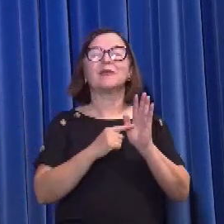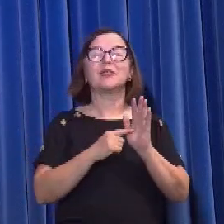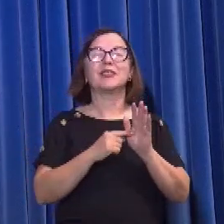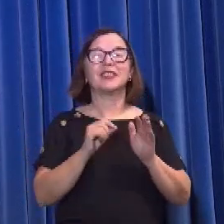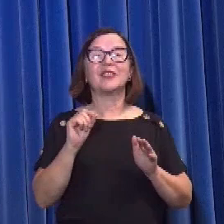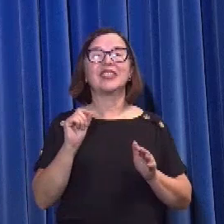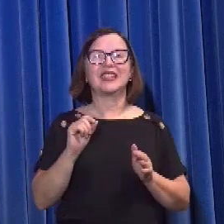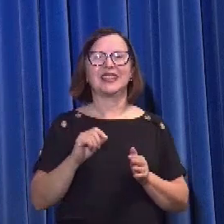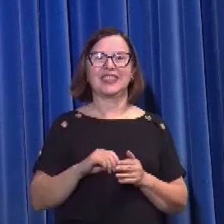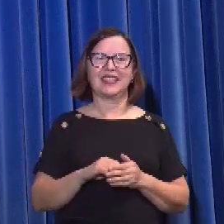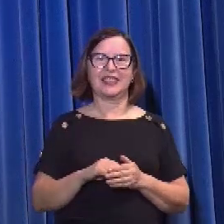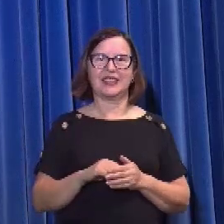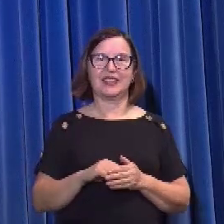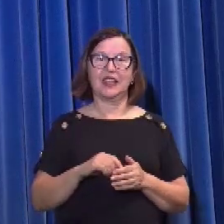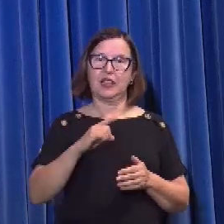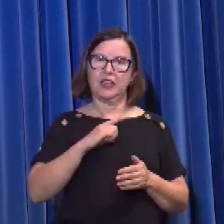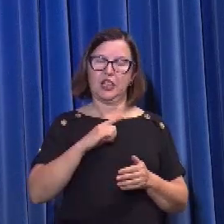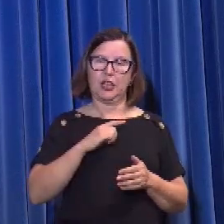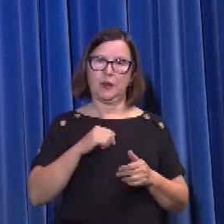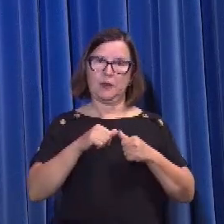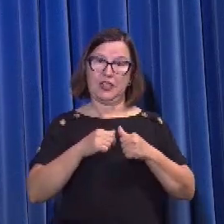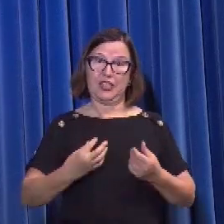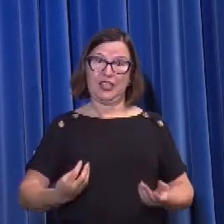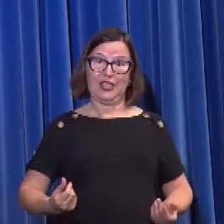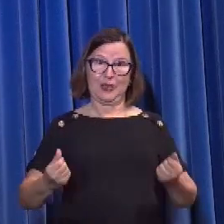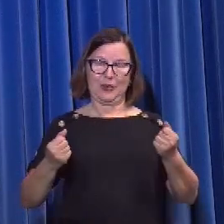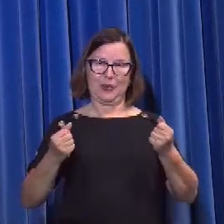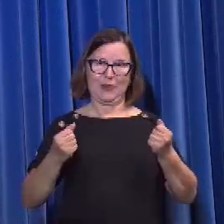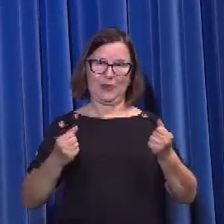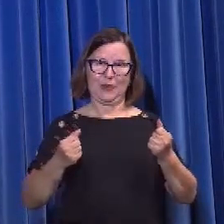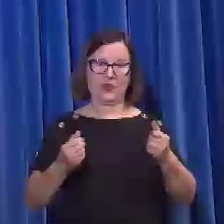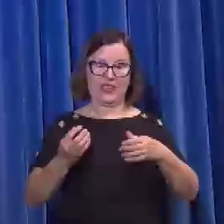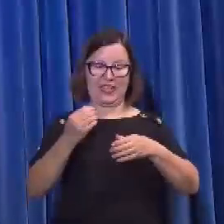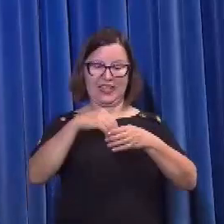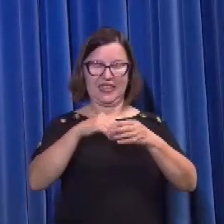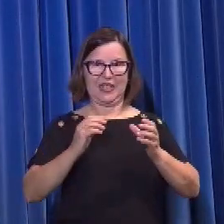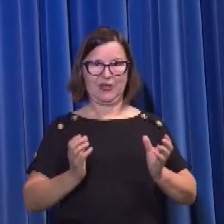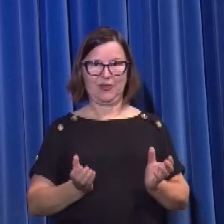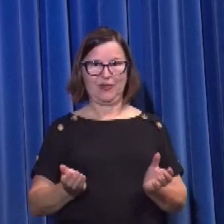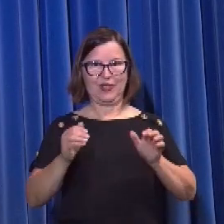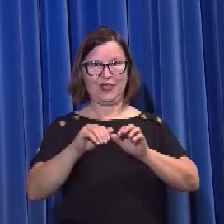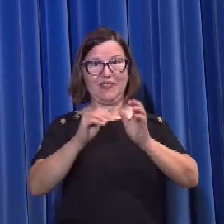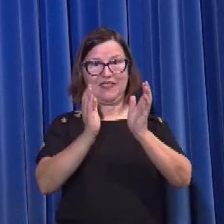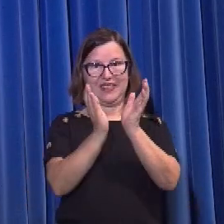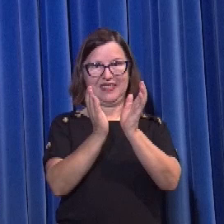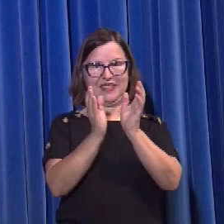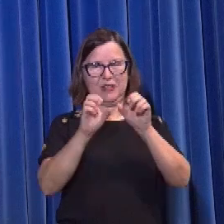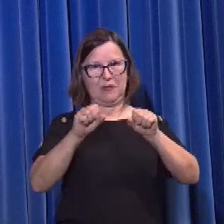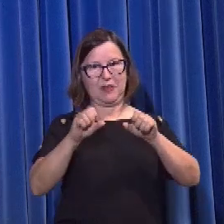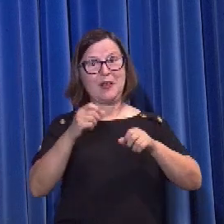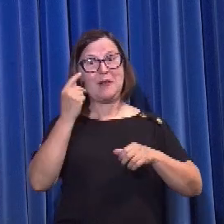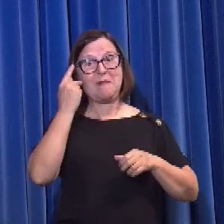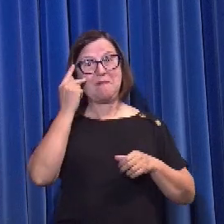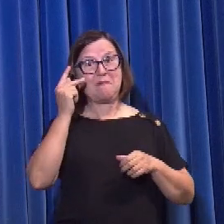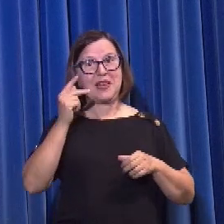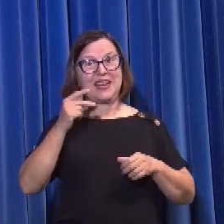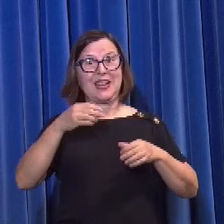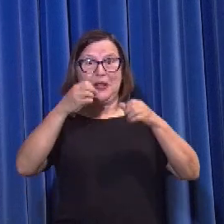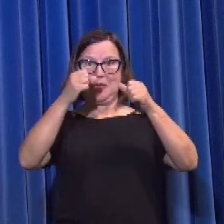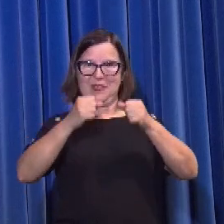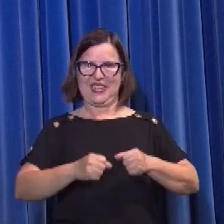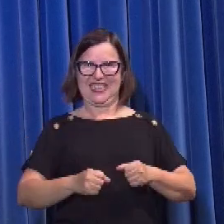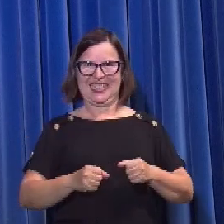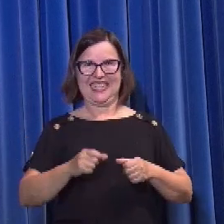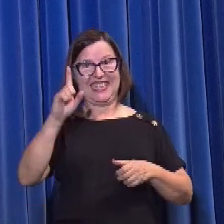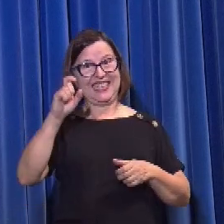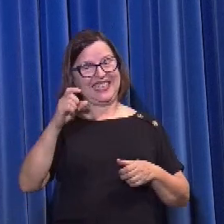ali? Temos, porém, este tesouro em vasos de barro, para que a excelência do poder seja de